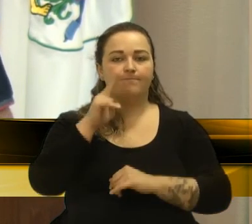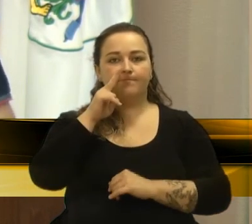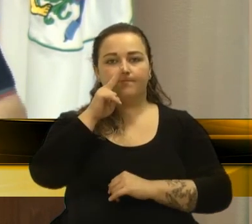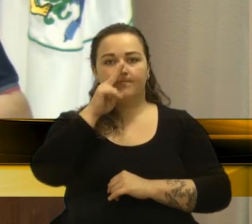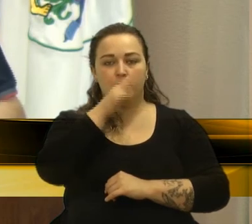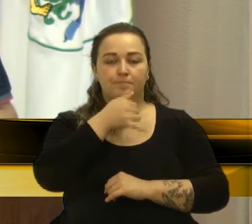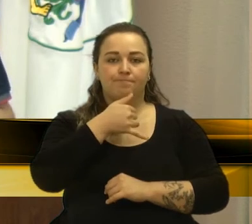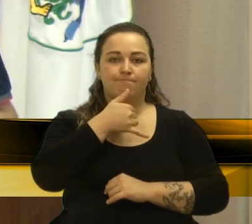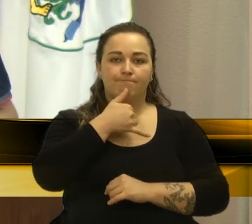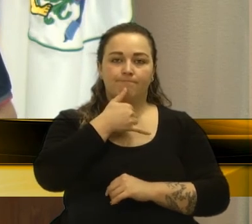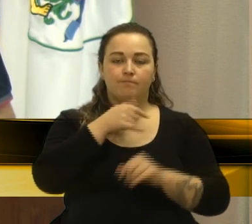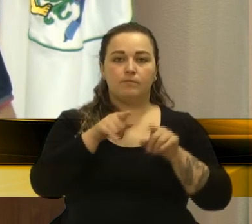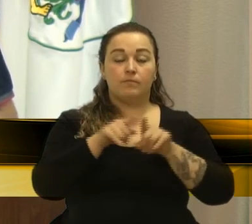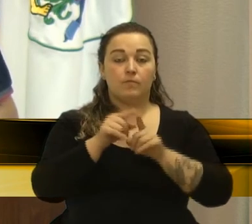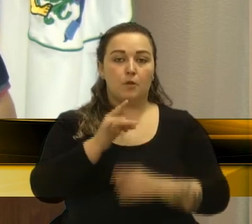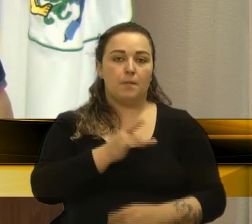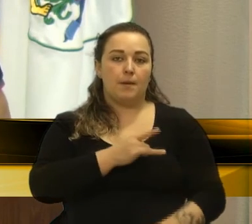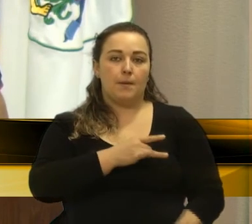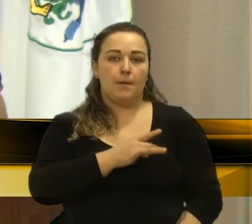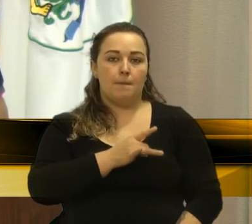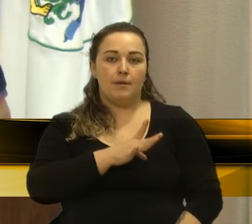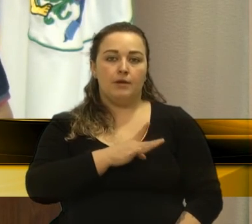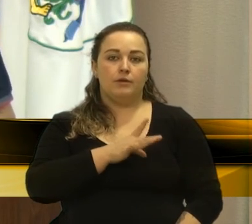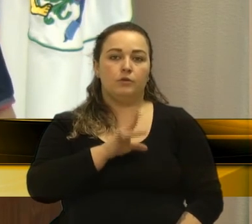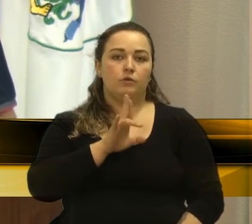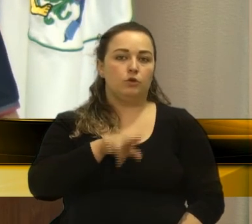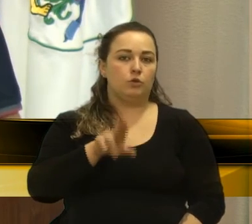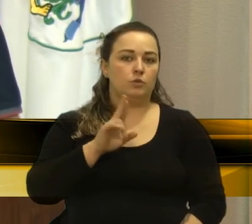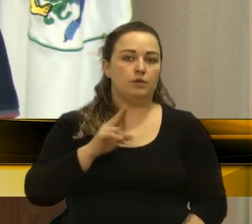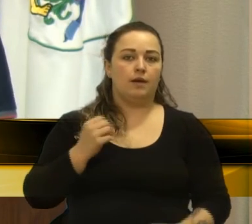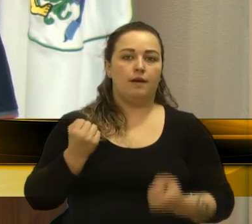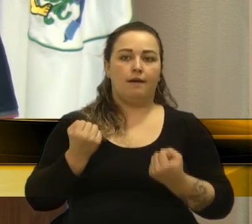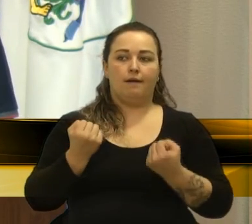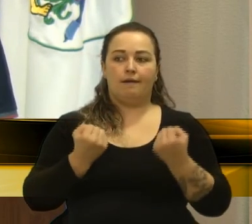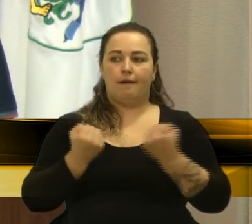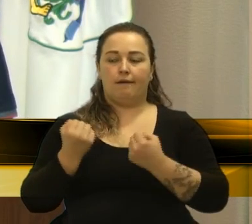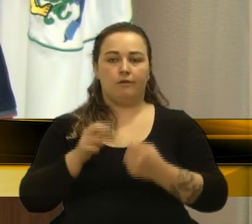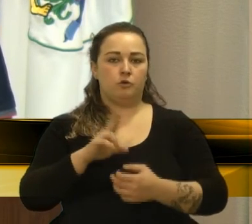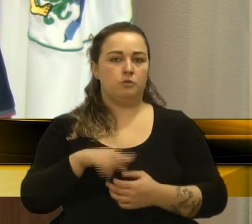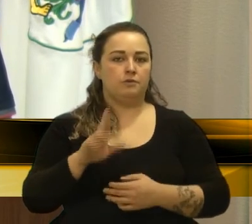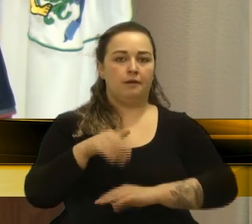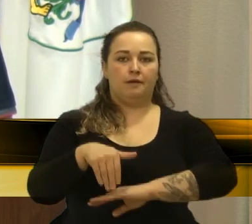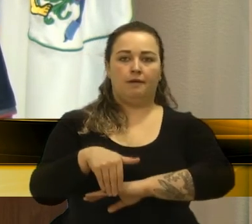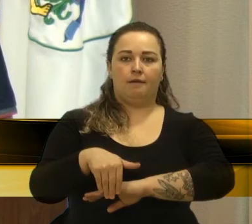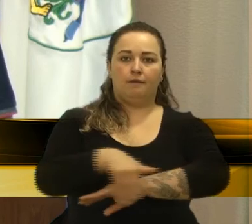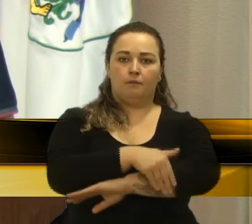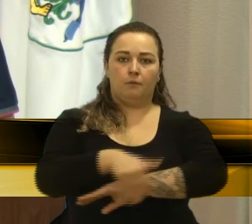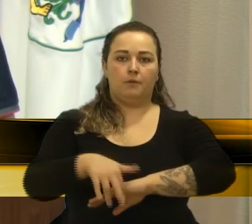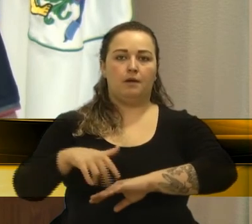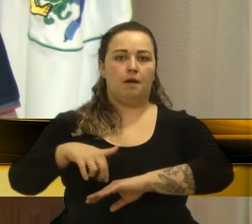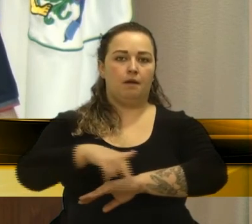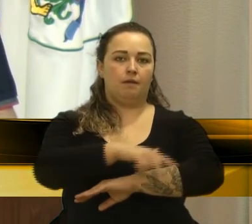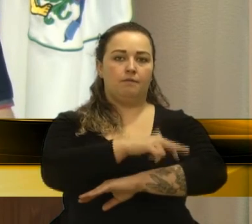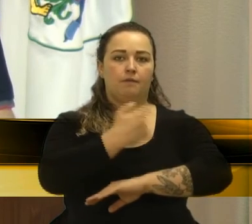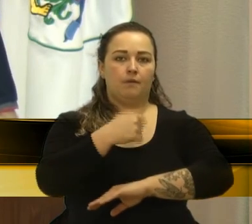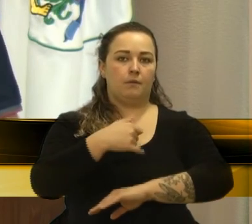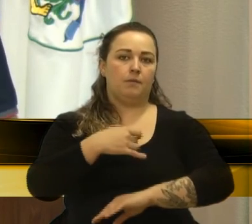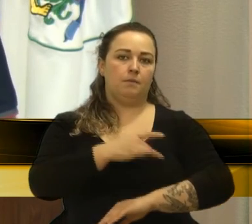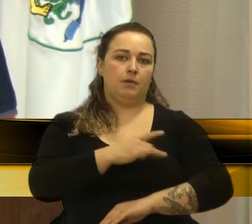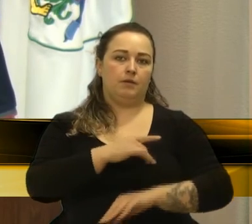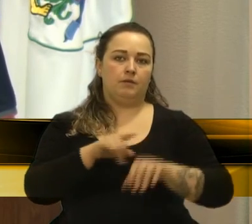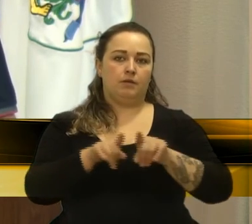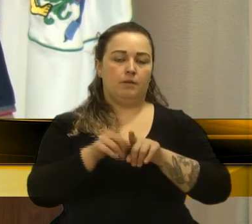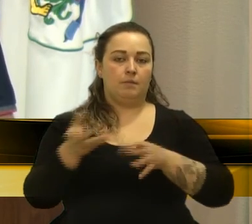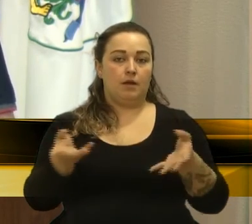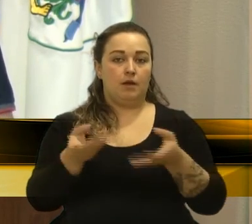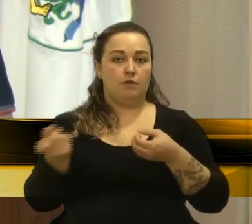lamenta e a gente fica até com medo de sair às ruas, embora todo o esforço dos órgãos policiais em relação a isso. E aí eu volto